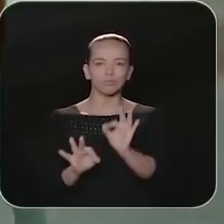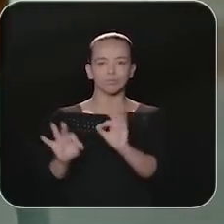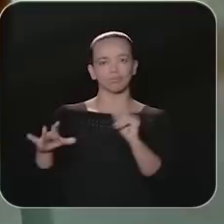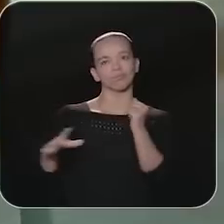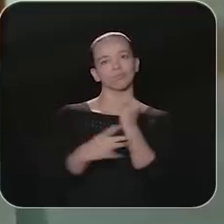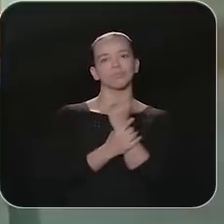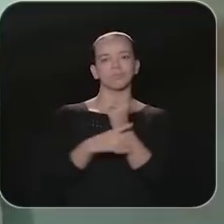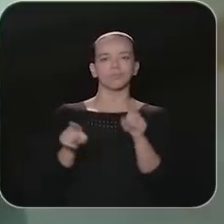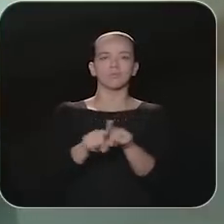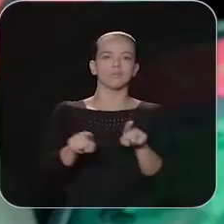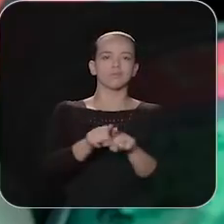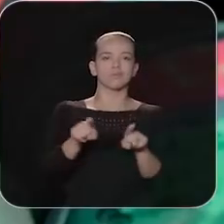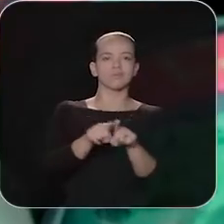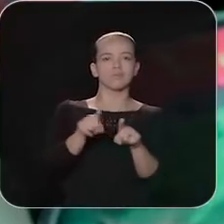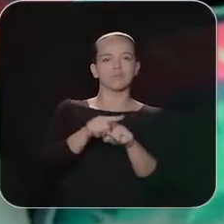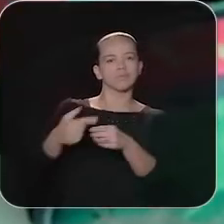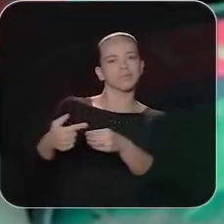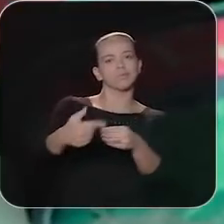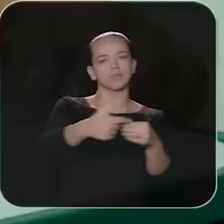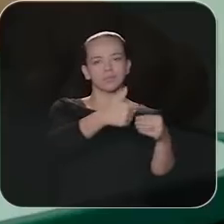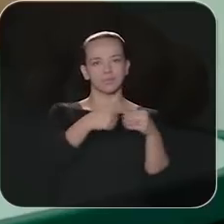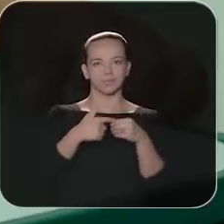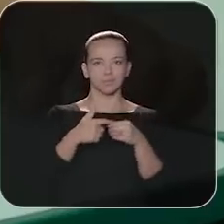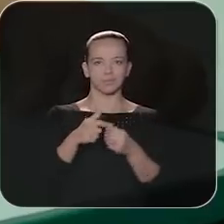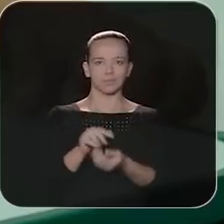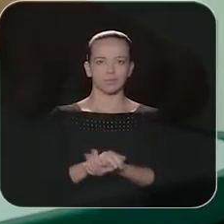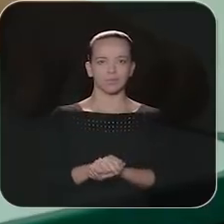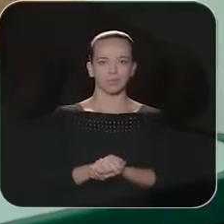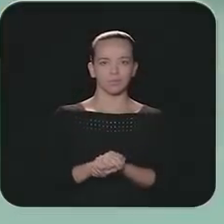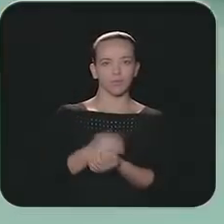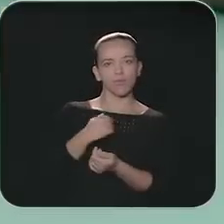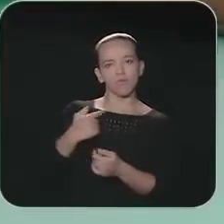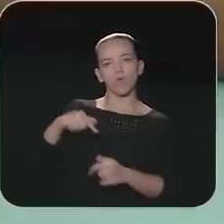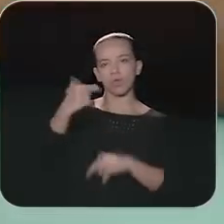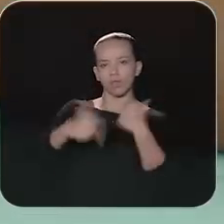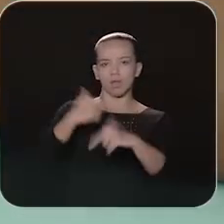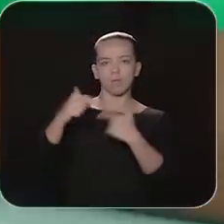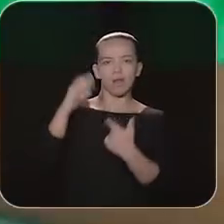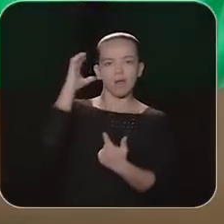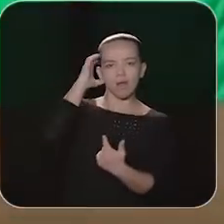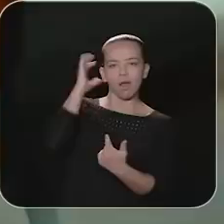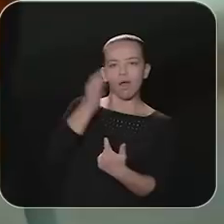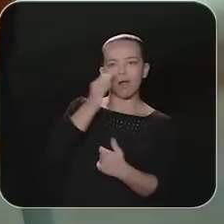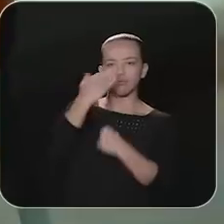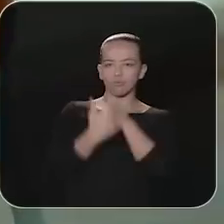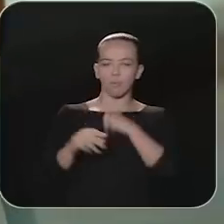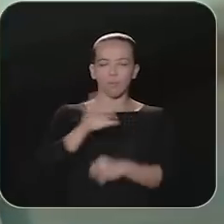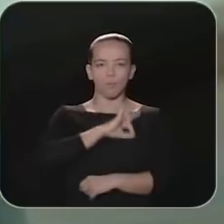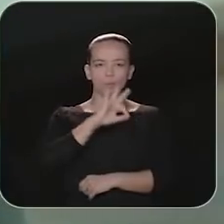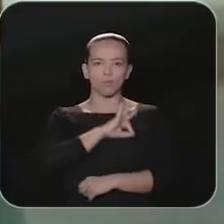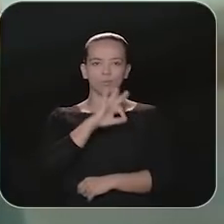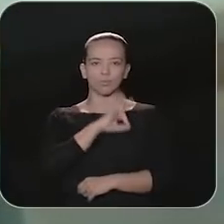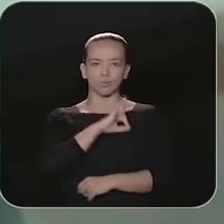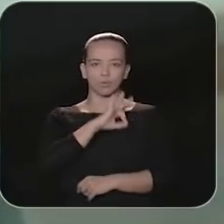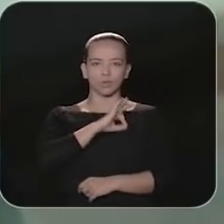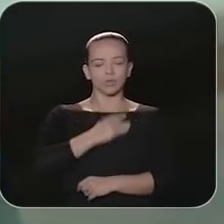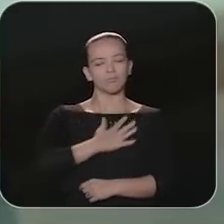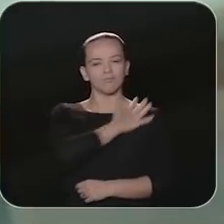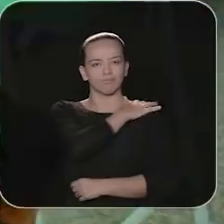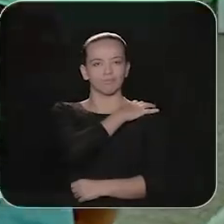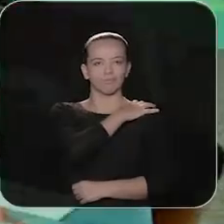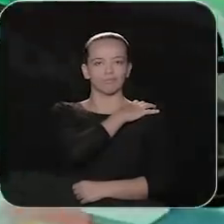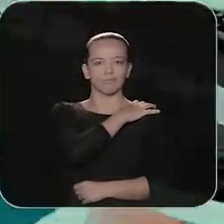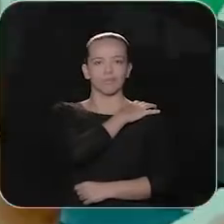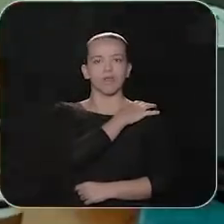a escola ficou muito legal. Eu sinto mais prazer de estudar, porque eu nunca vou querer sair. Só acho que eu só vou sair quando eu terminar a escola